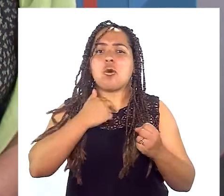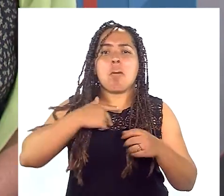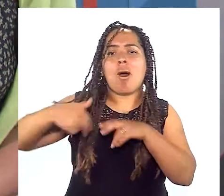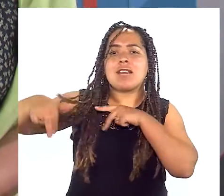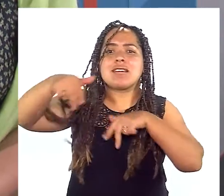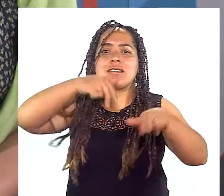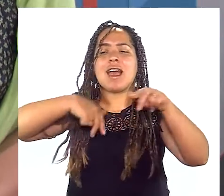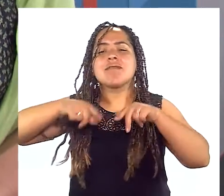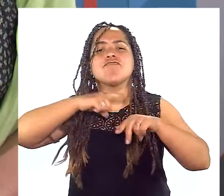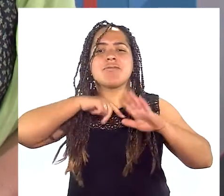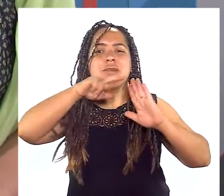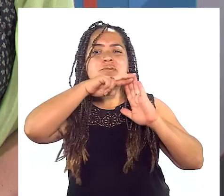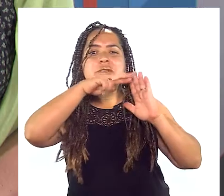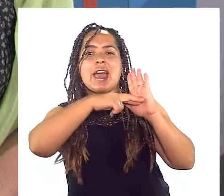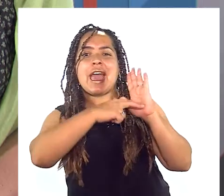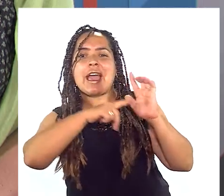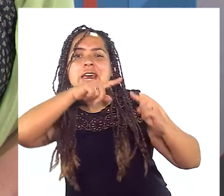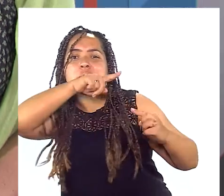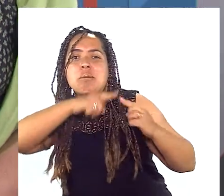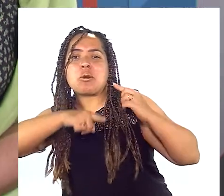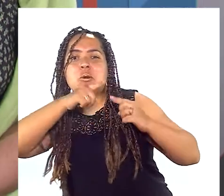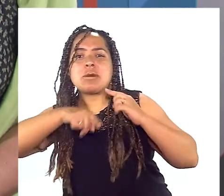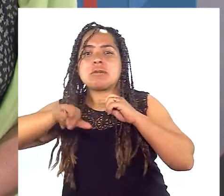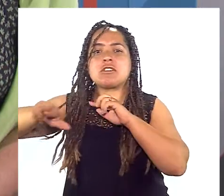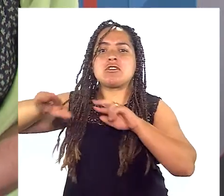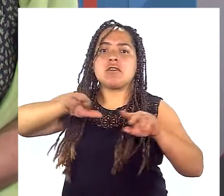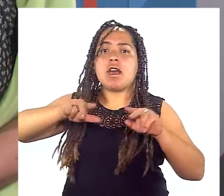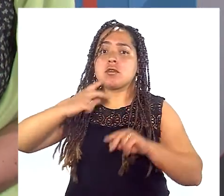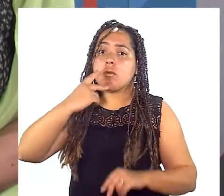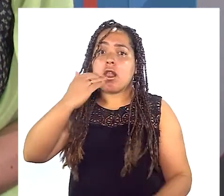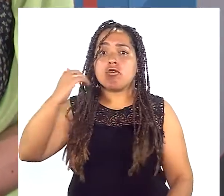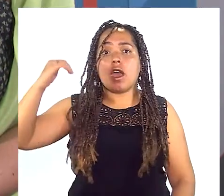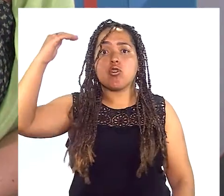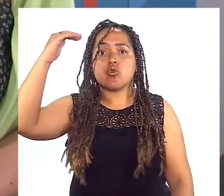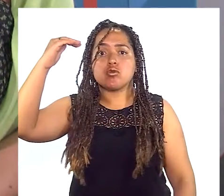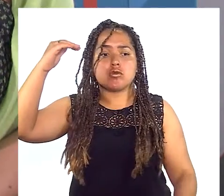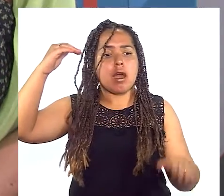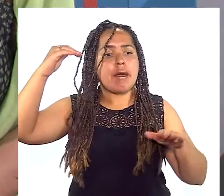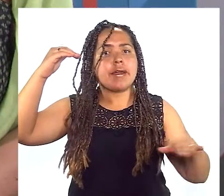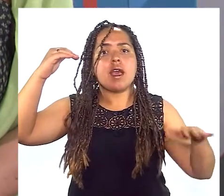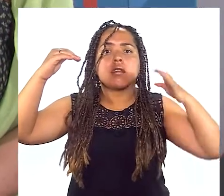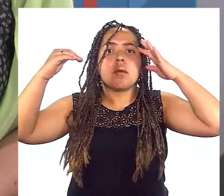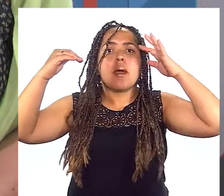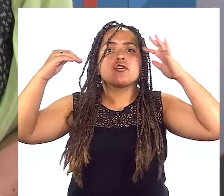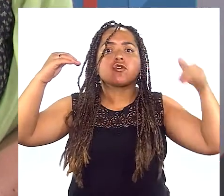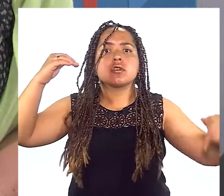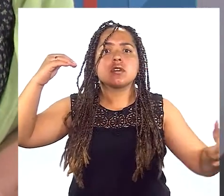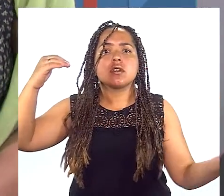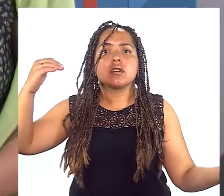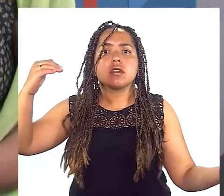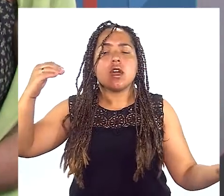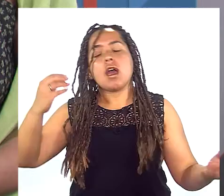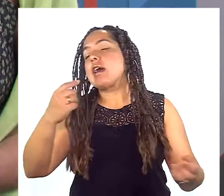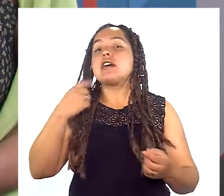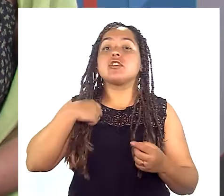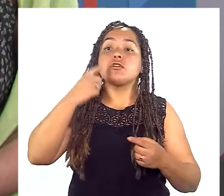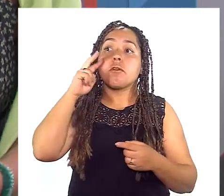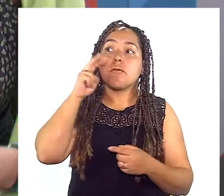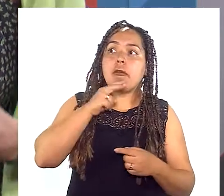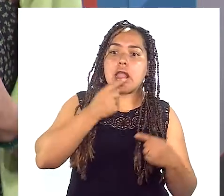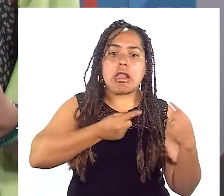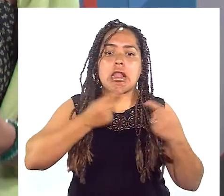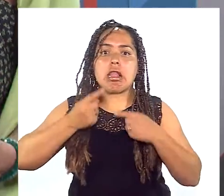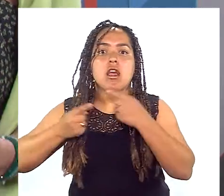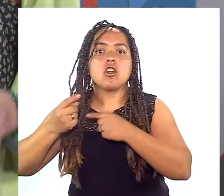não aguentar mais tantas restrições. E isso nós estamos falando de adultos, hein? Imagina as crianças. Se nós estamos ainda